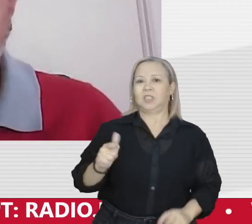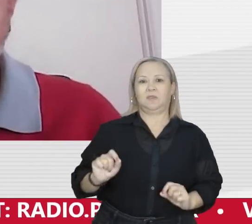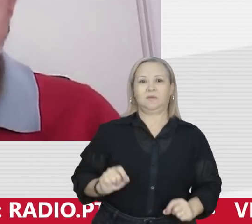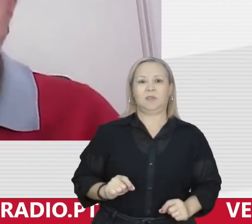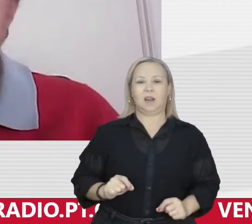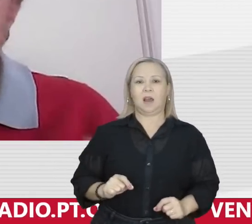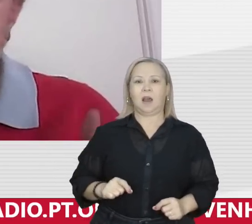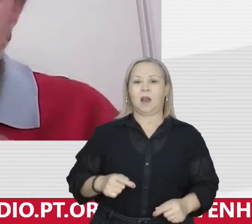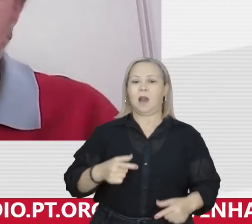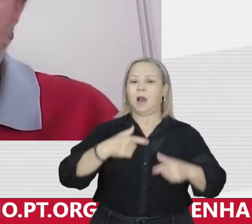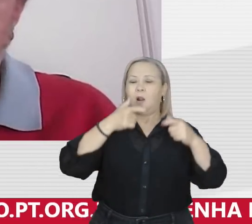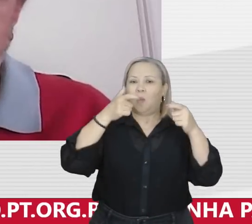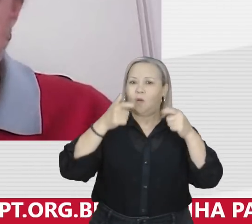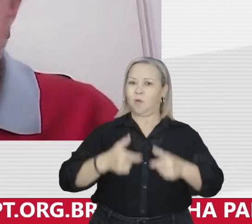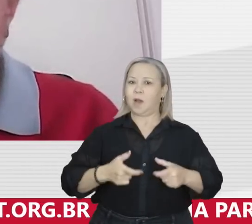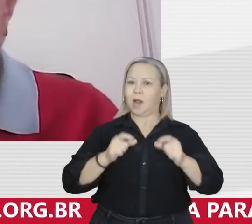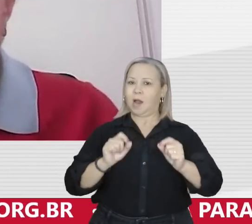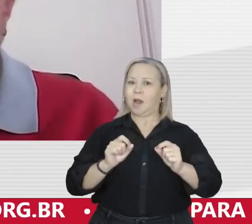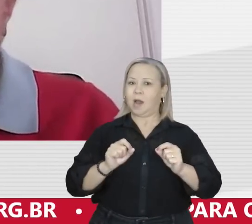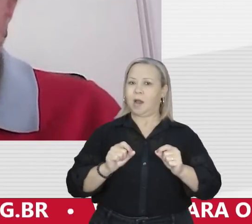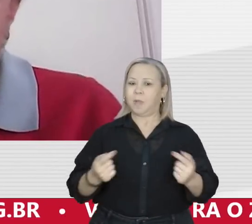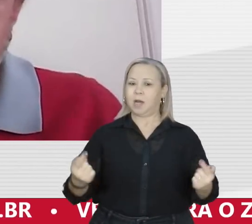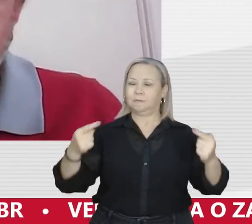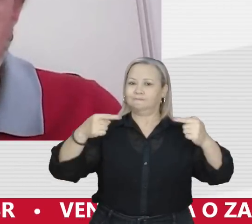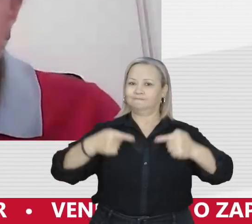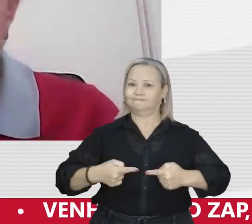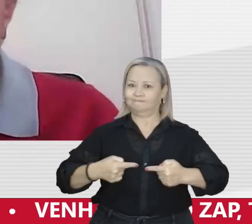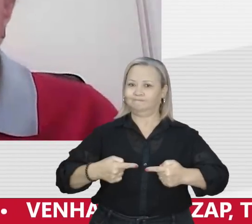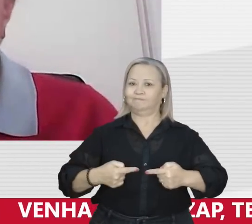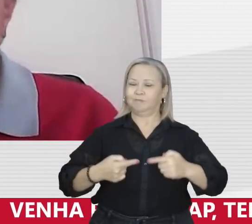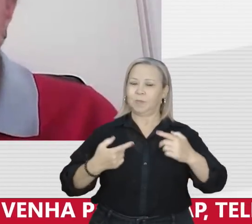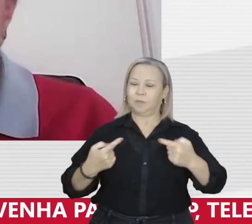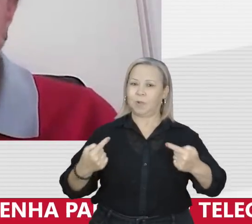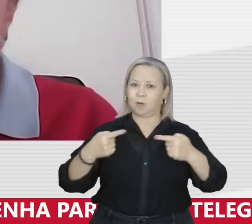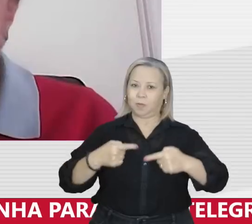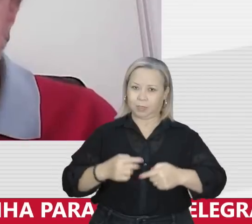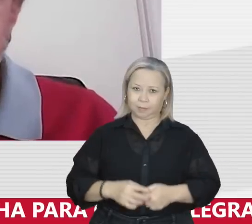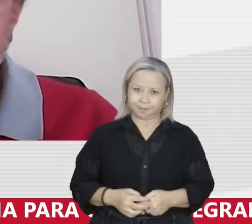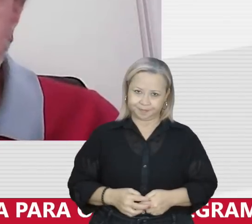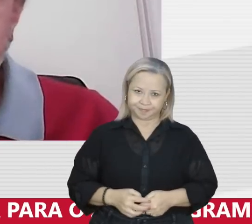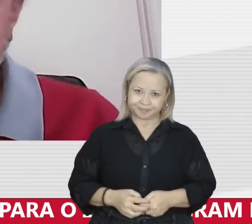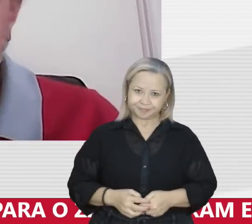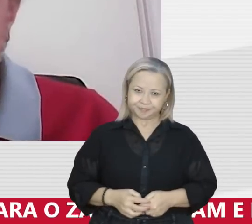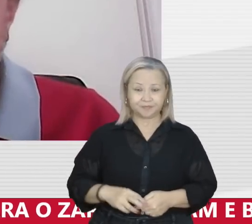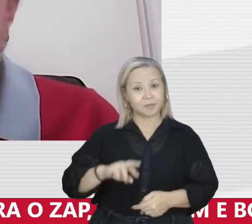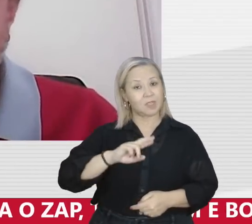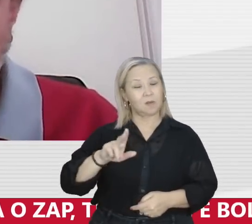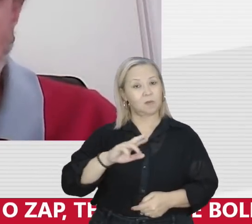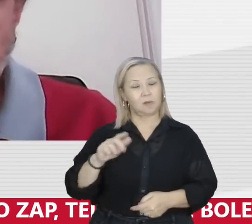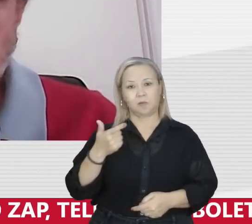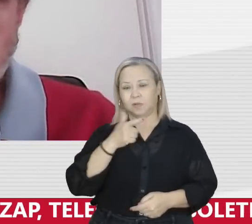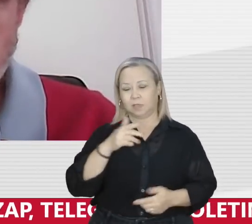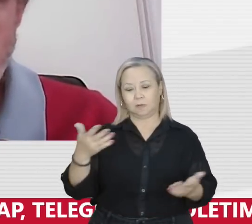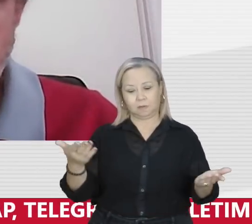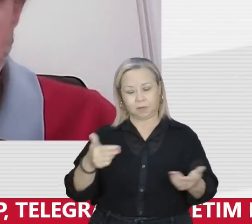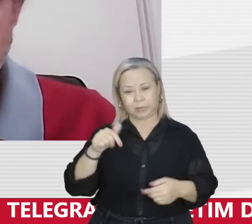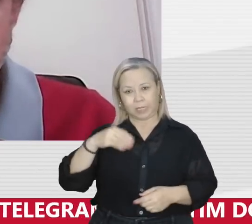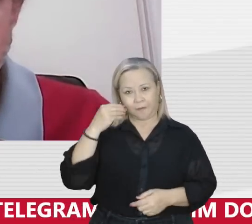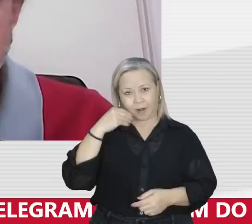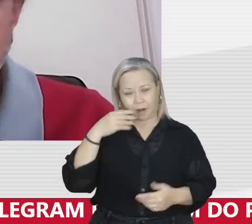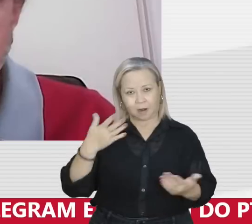espaço para uma oposição como ele não conseguiu suprimir nesse primeiro governo.